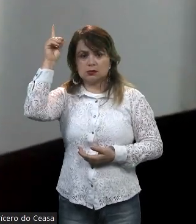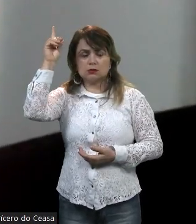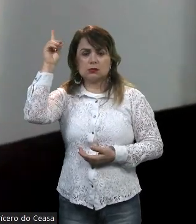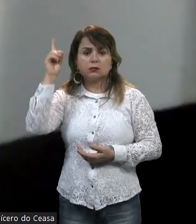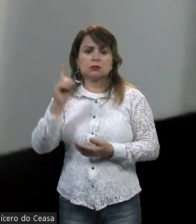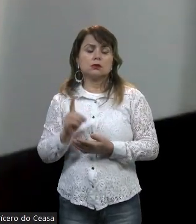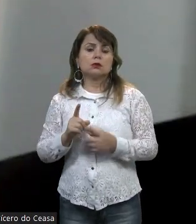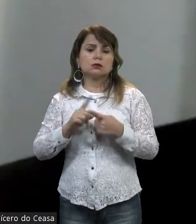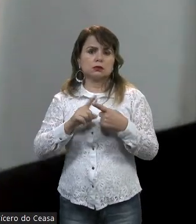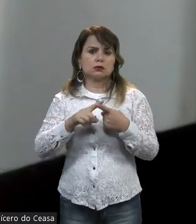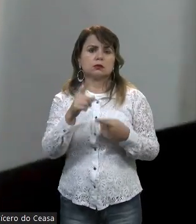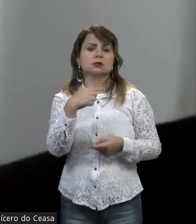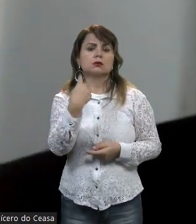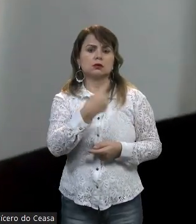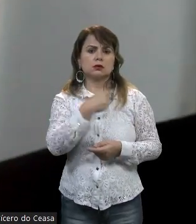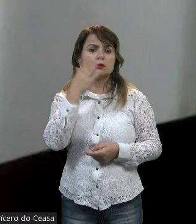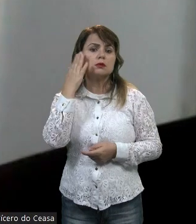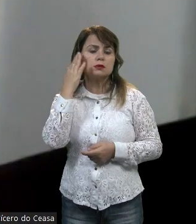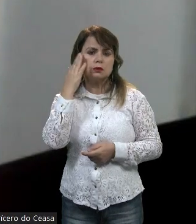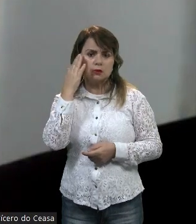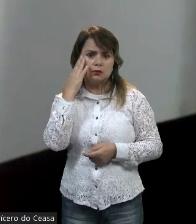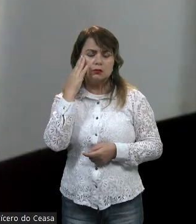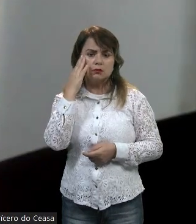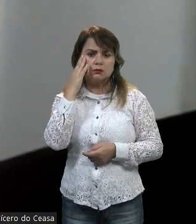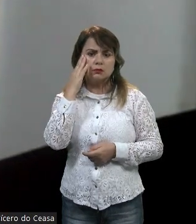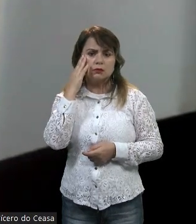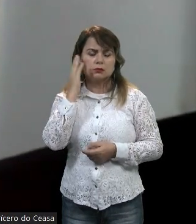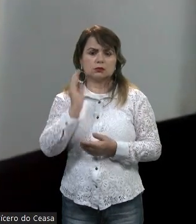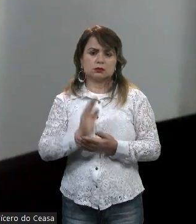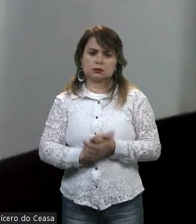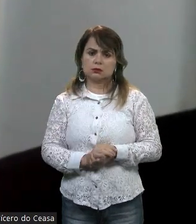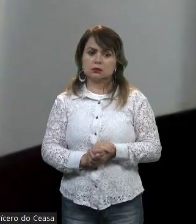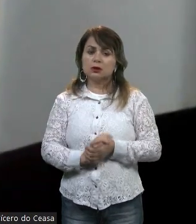porque nós sabemos também que a